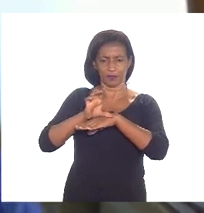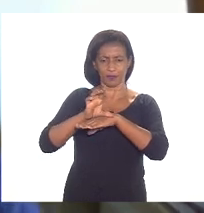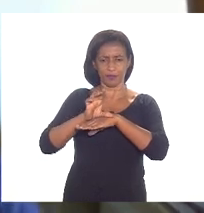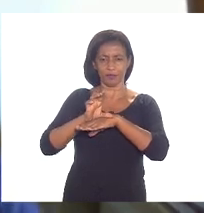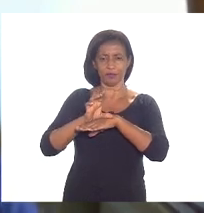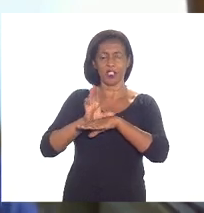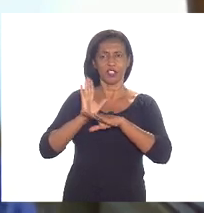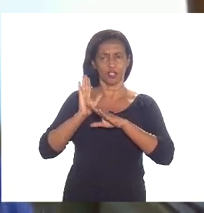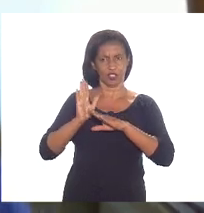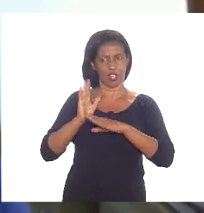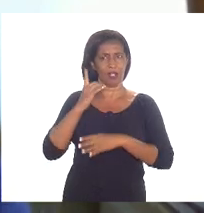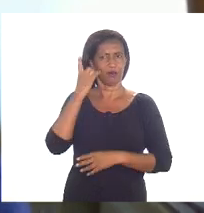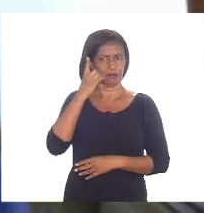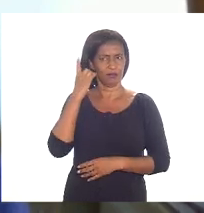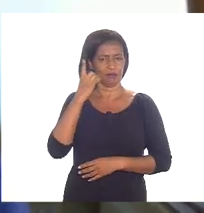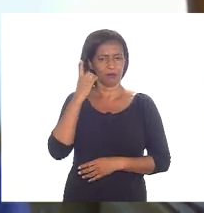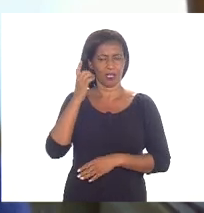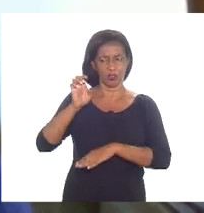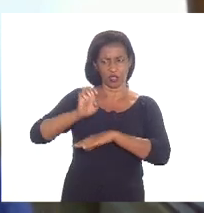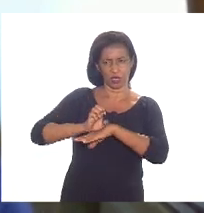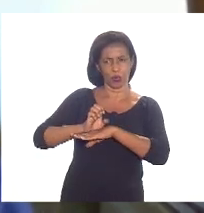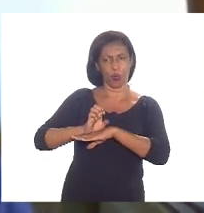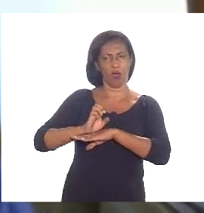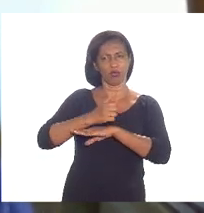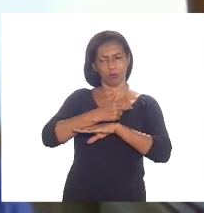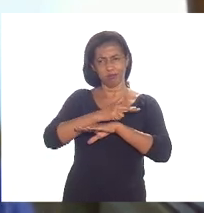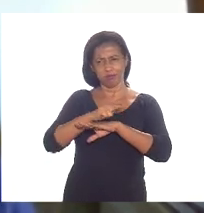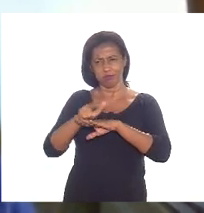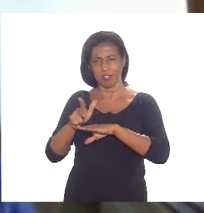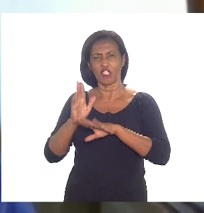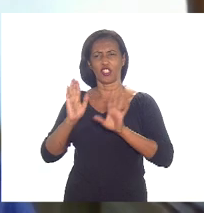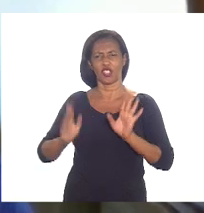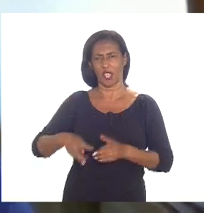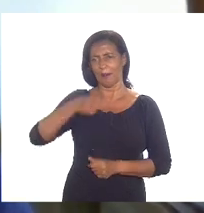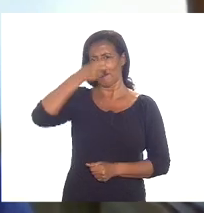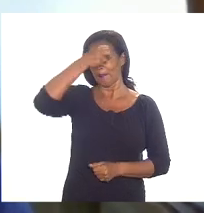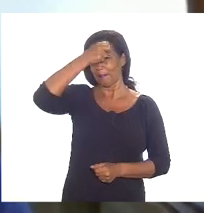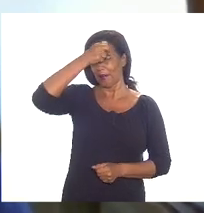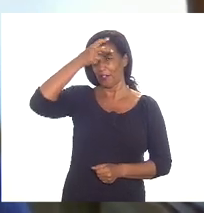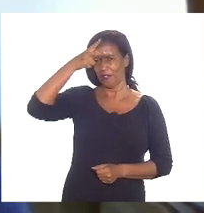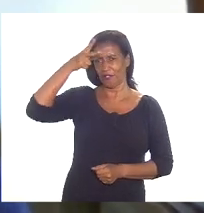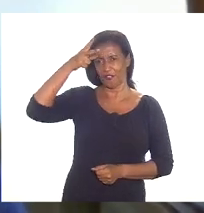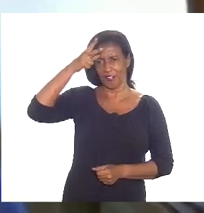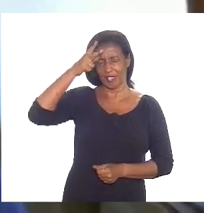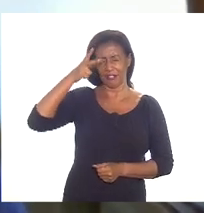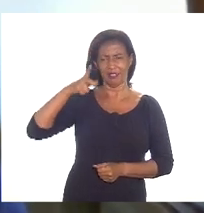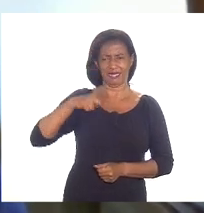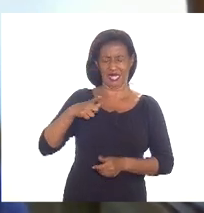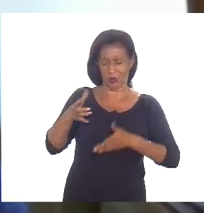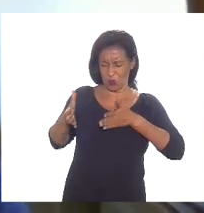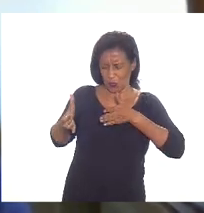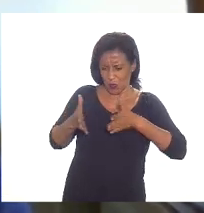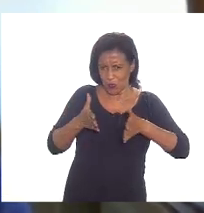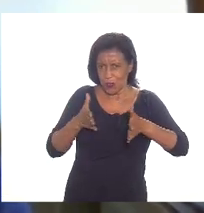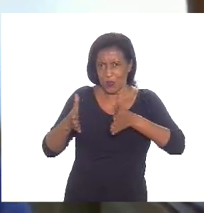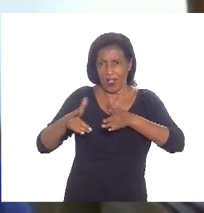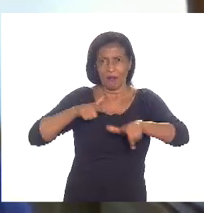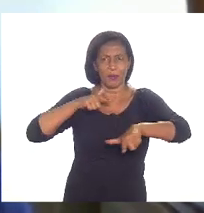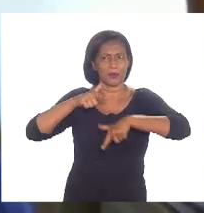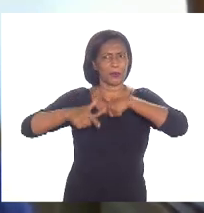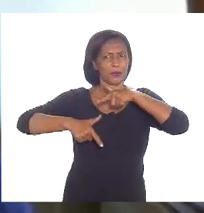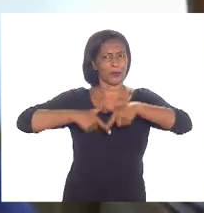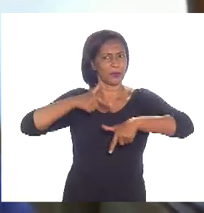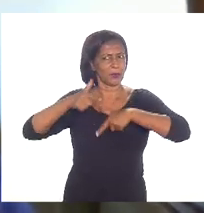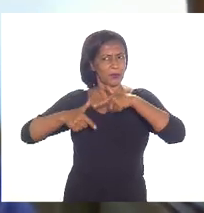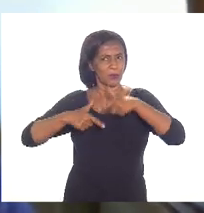algumas vezes. Foi prefeito. Tem uma longa estrada. Sempre foi